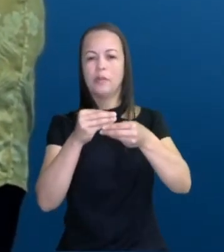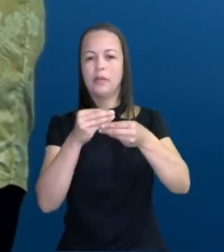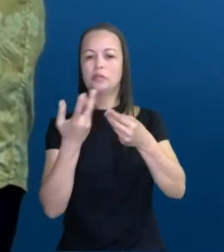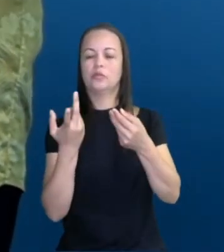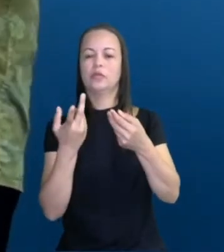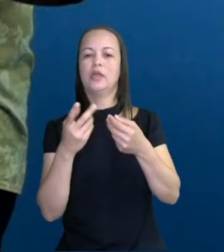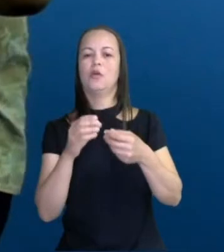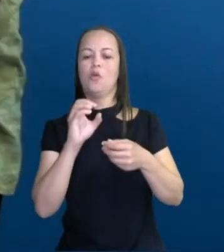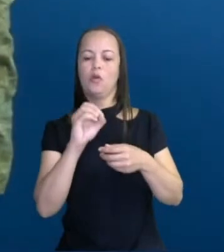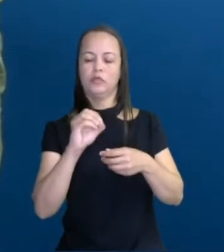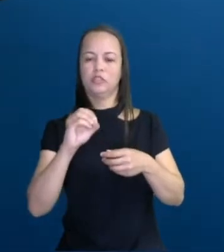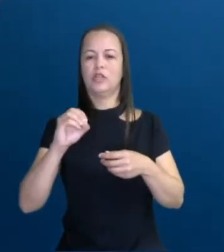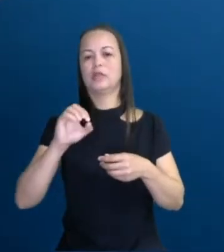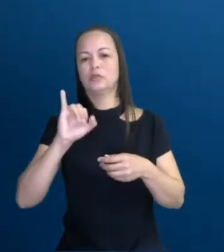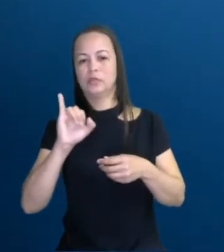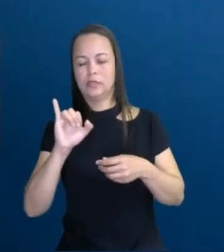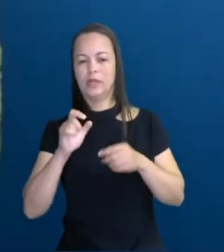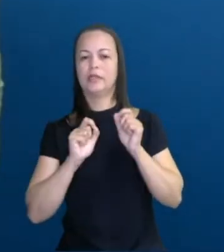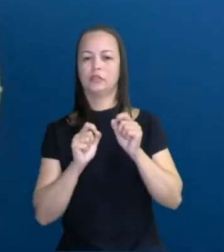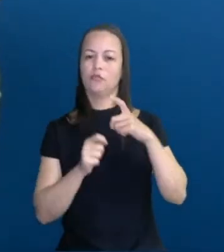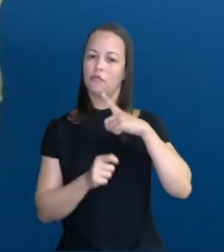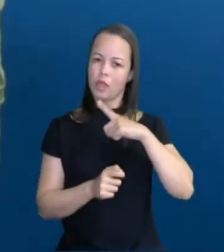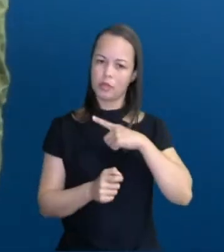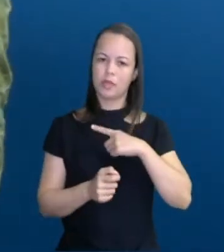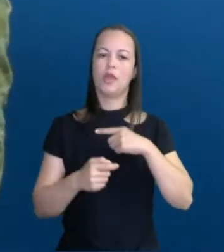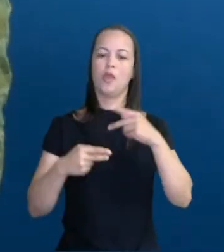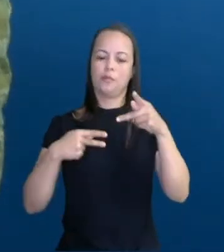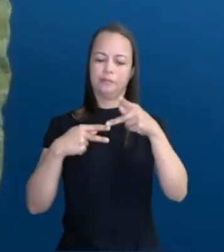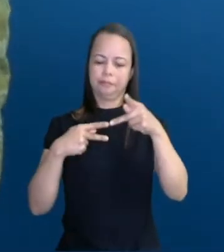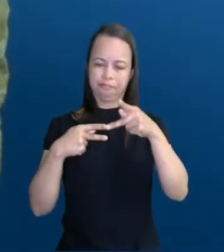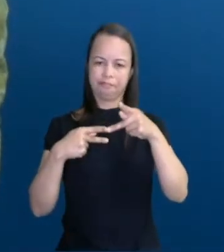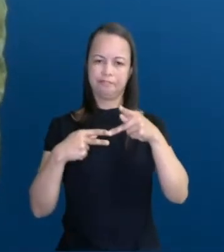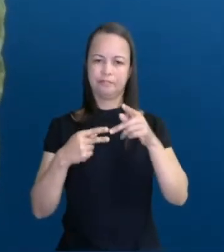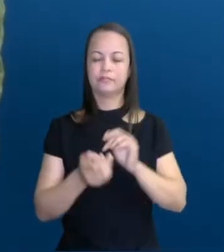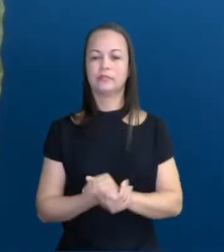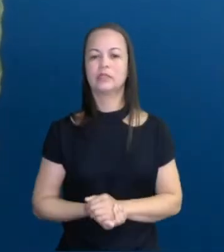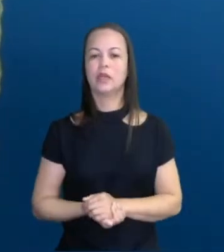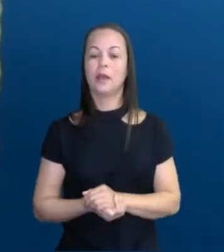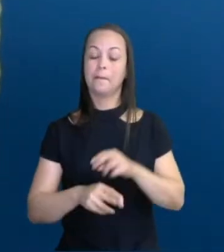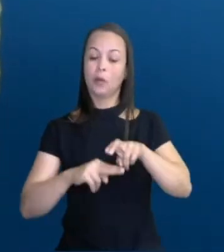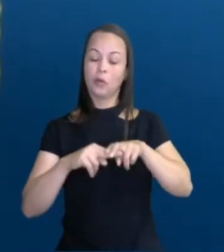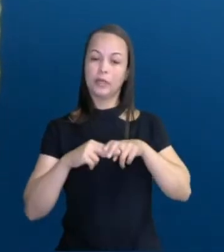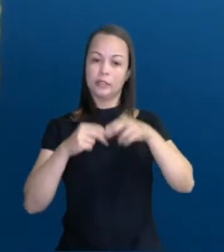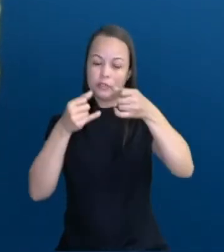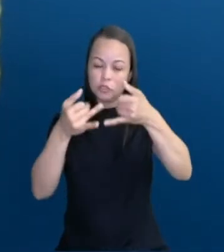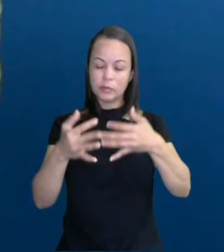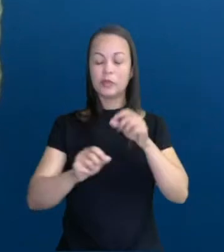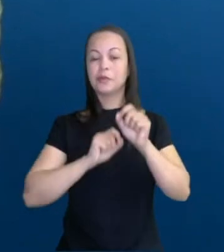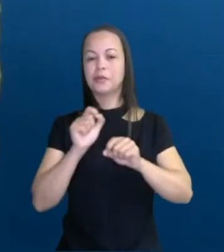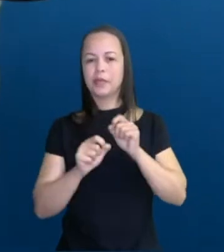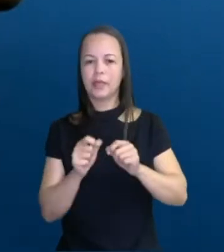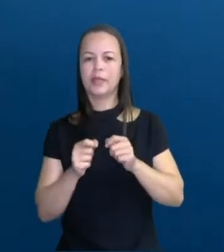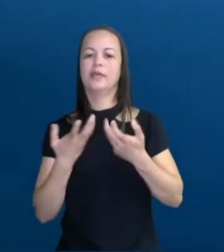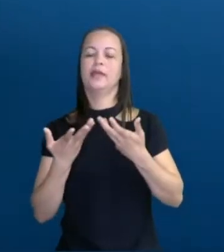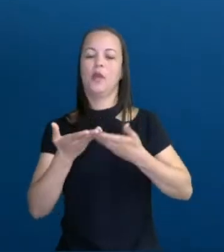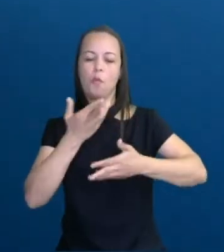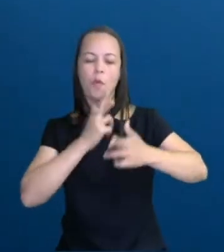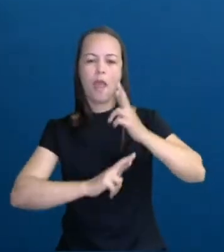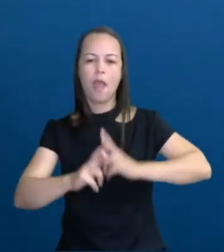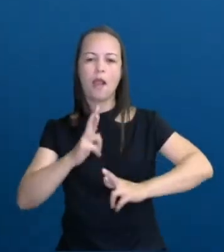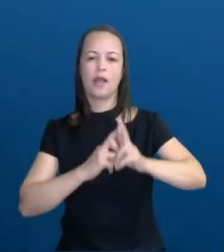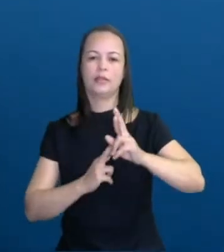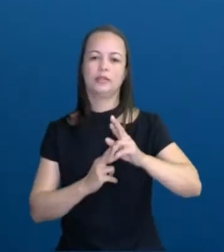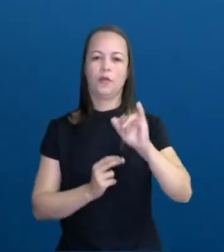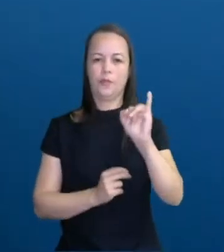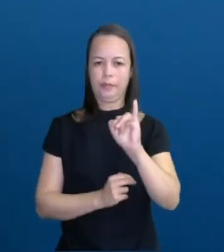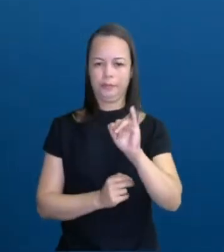indireto, vai aparecer uma preposição, tá? Por isso que se diz que é indireto, ou seja, uma relação indireta. Vamos ver